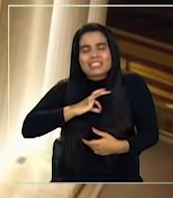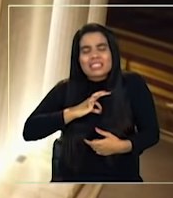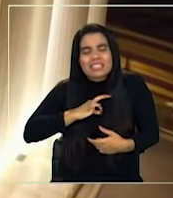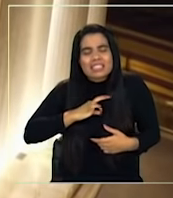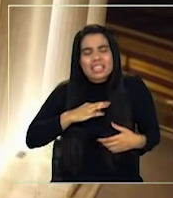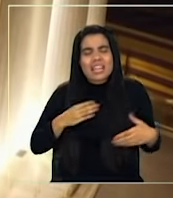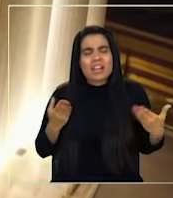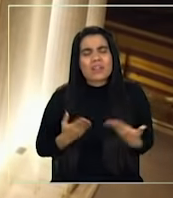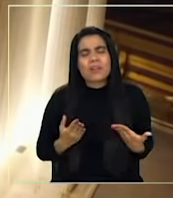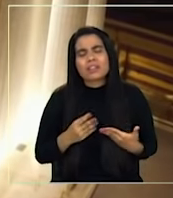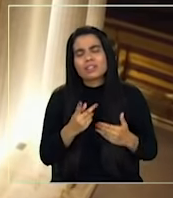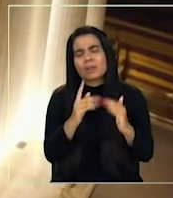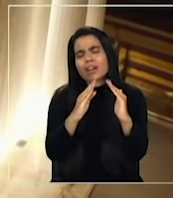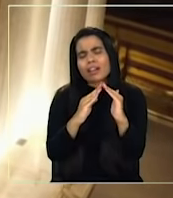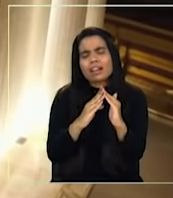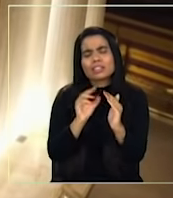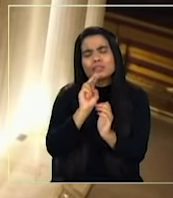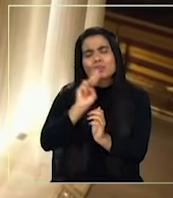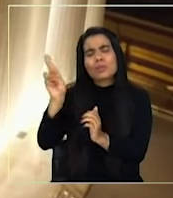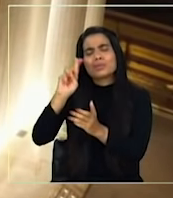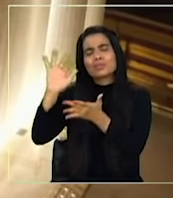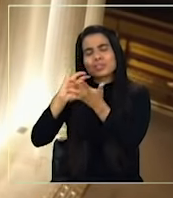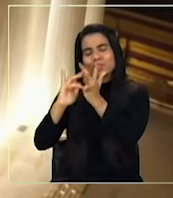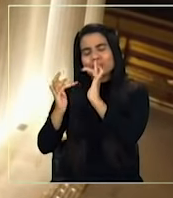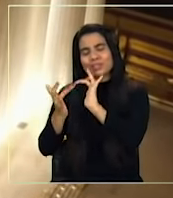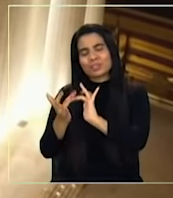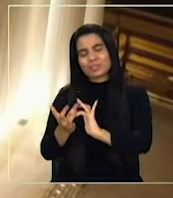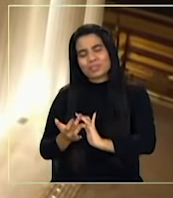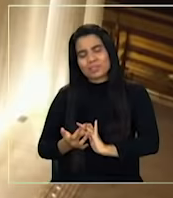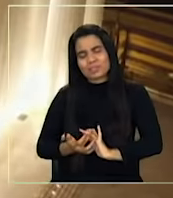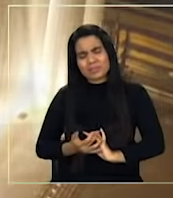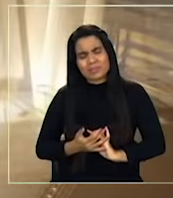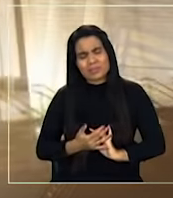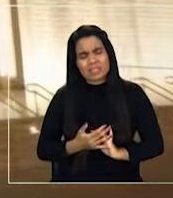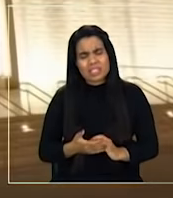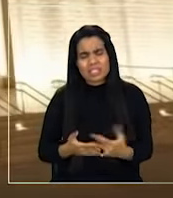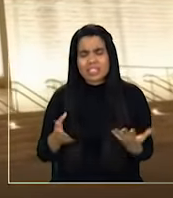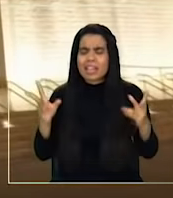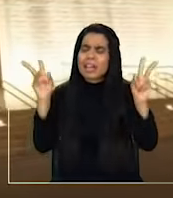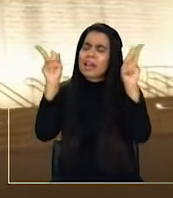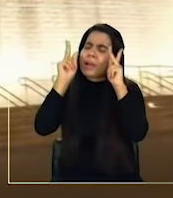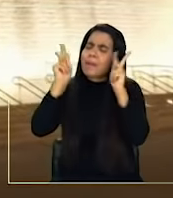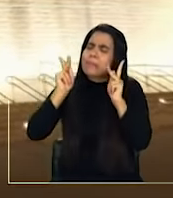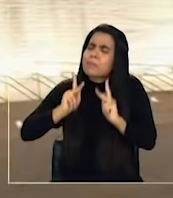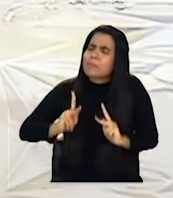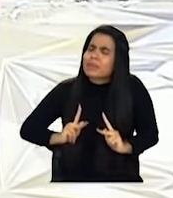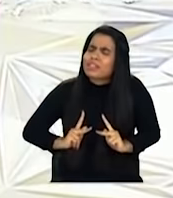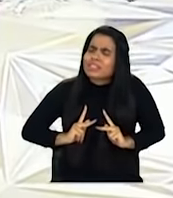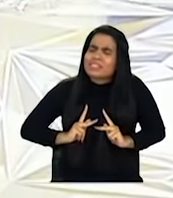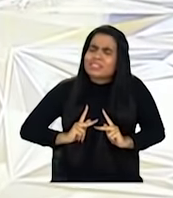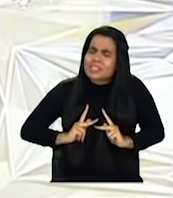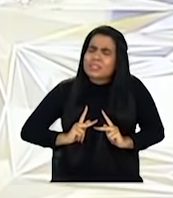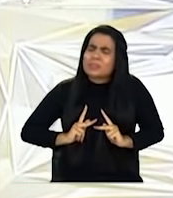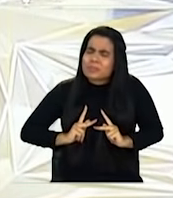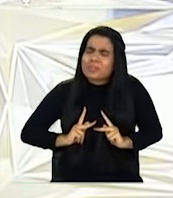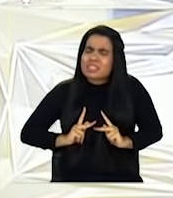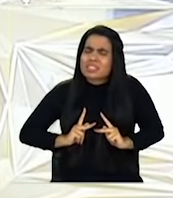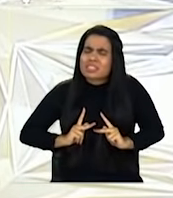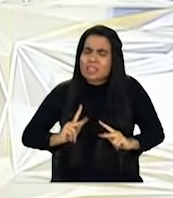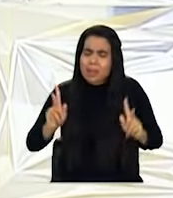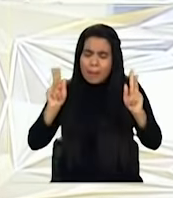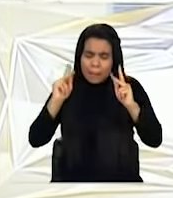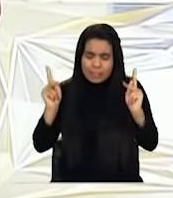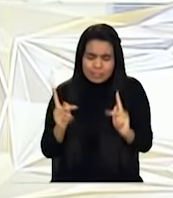você está, em nome do Senhor Jesus. E que a paz que excede todo